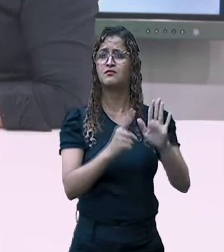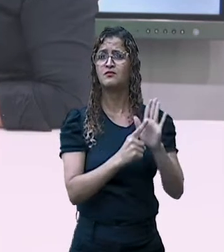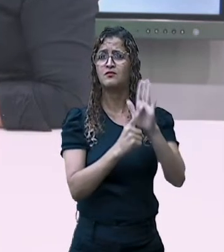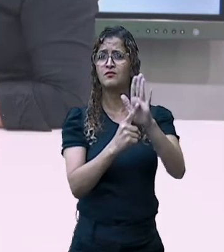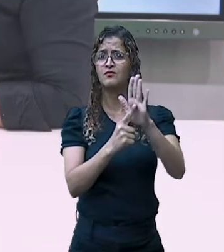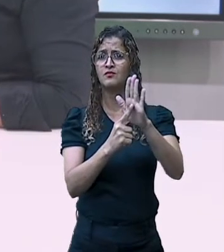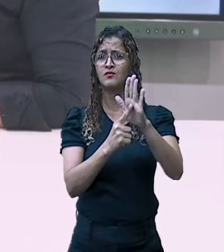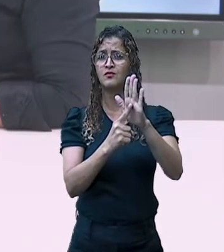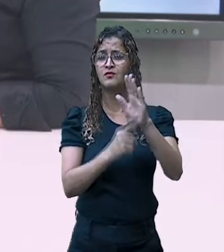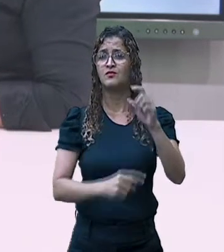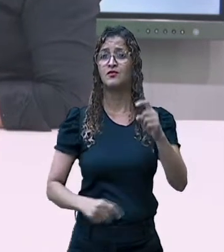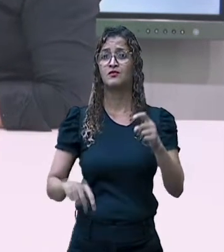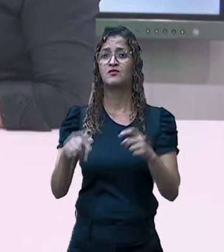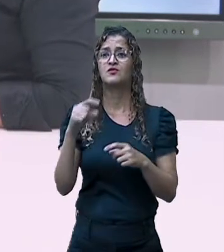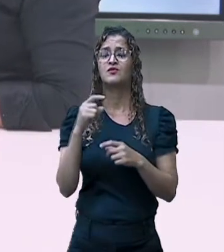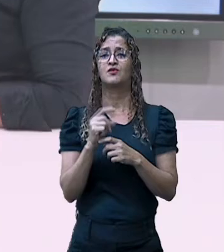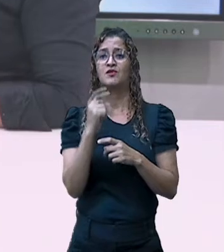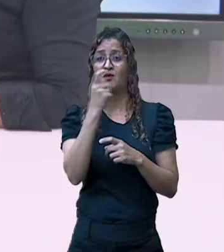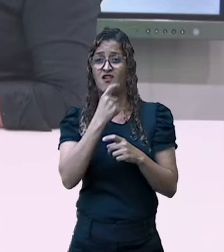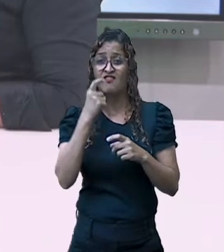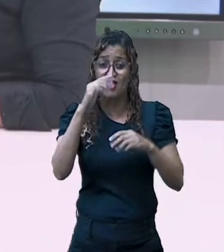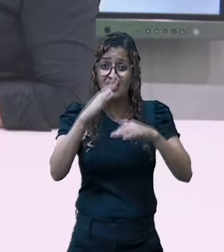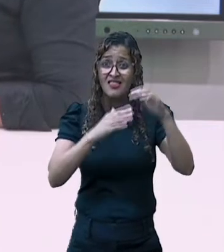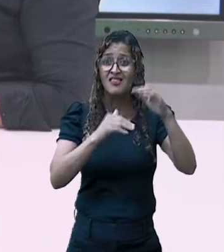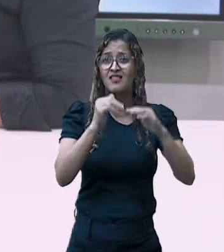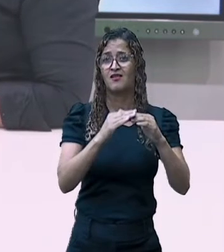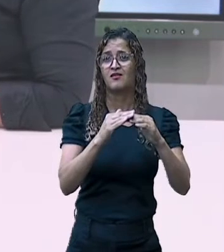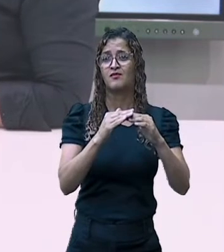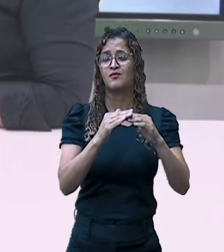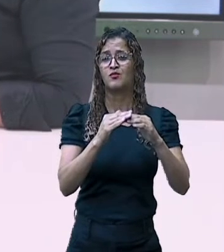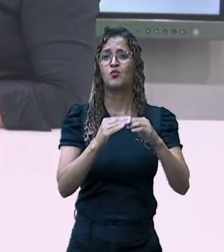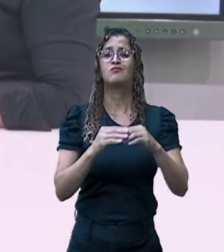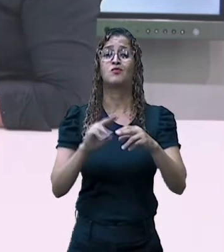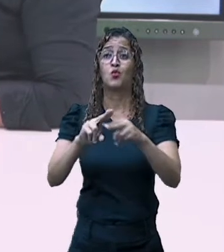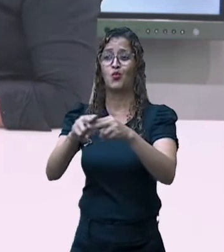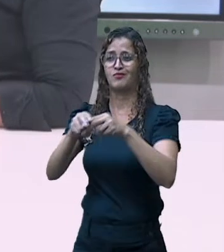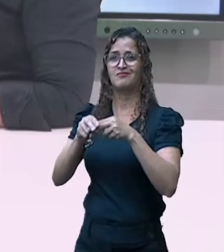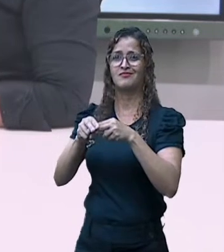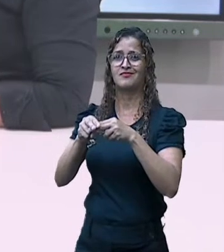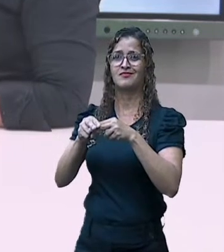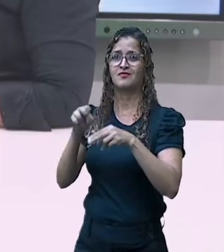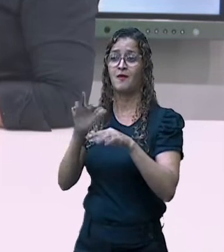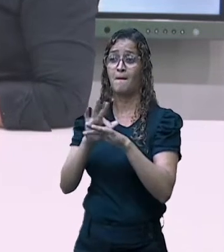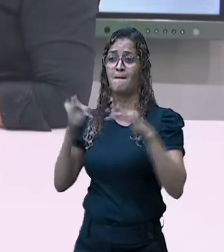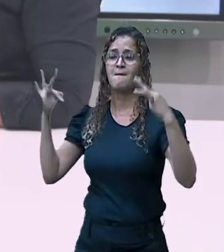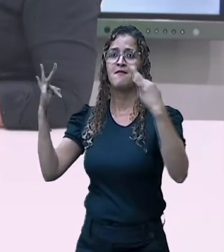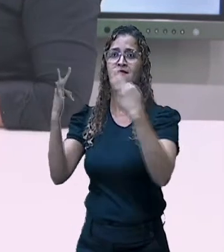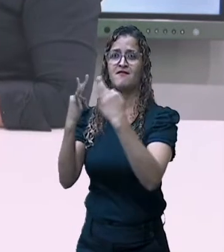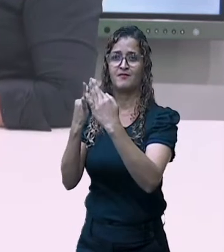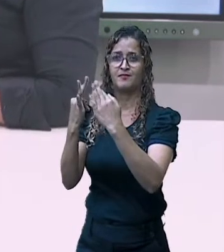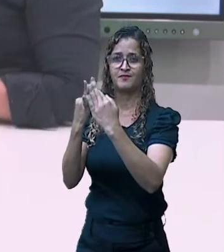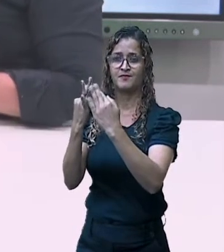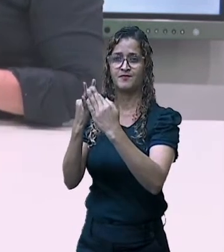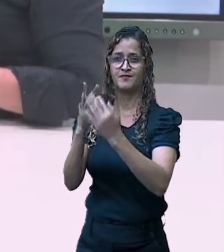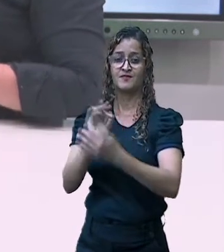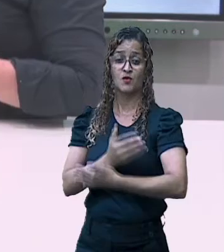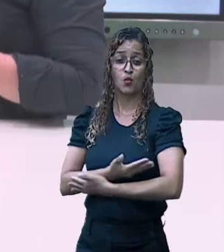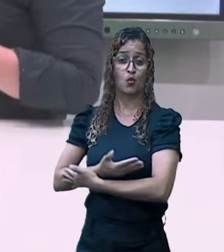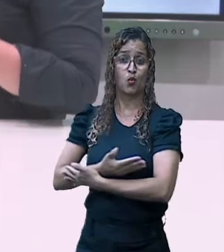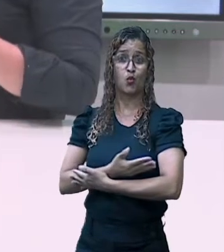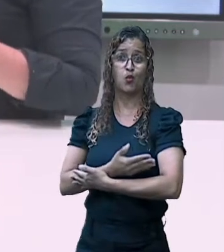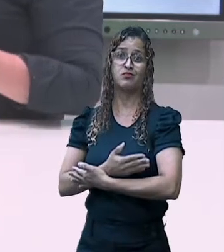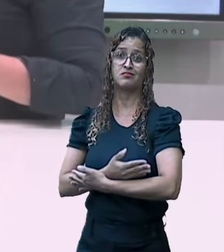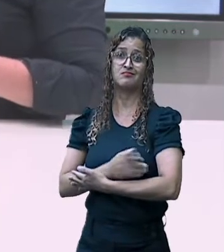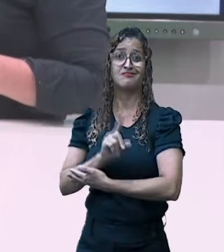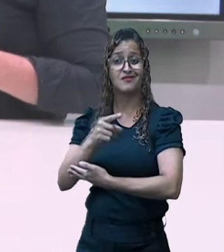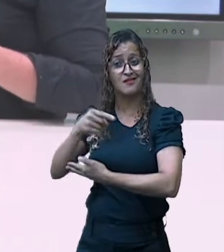né, precoce. Por isso do acompanhamento, né? Isso, porque a partir do momento que os pais estão indo